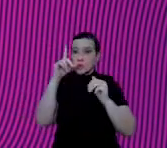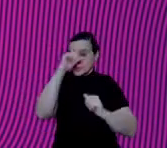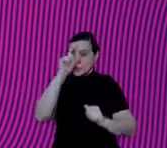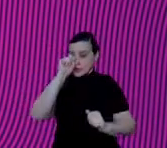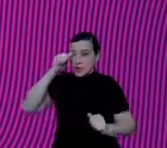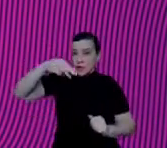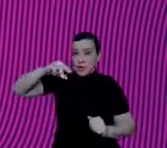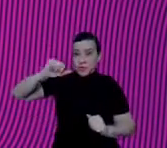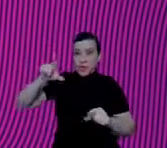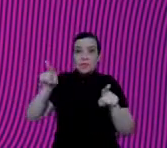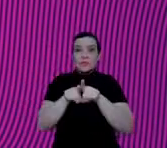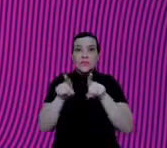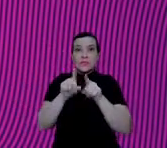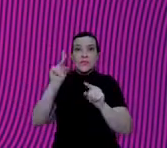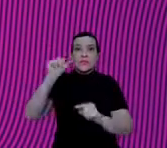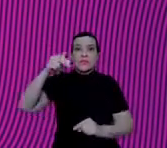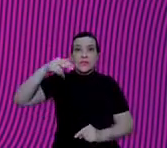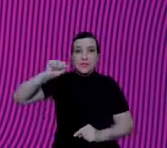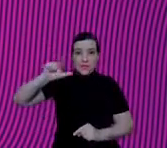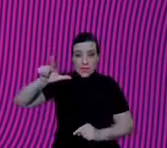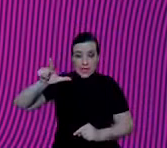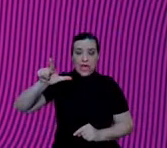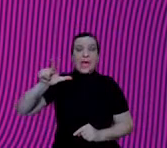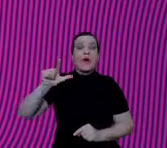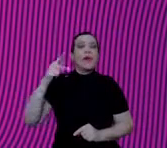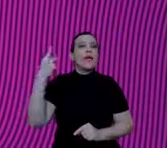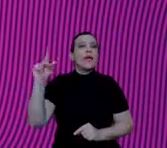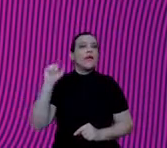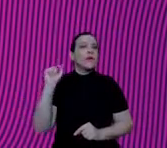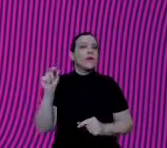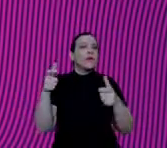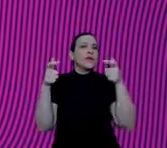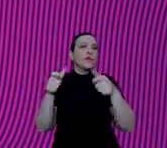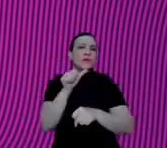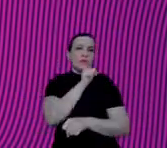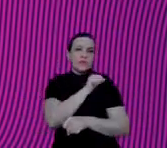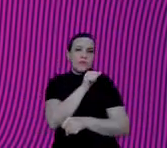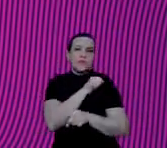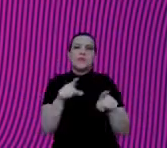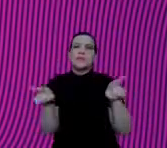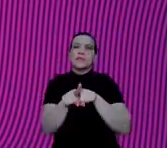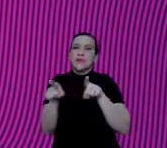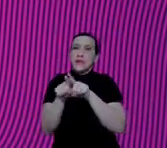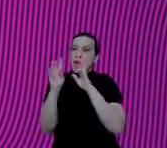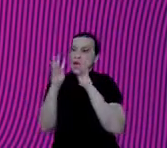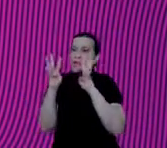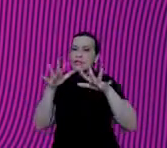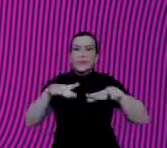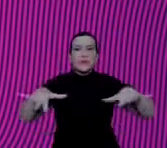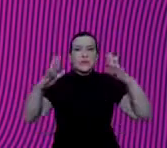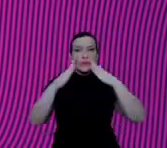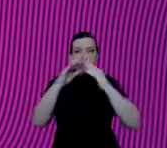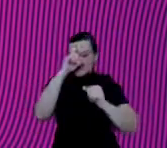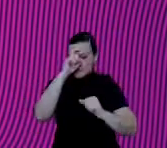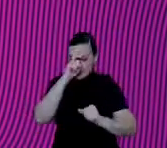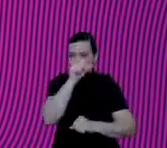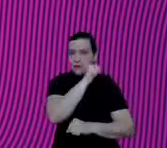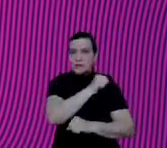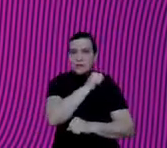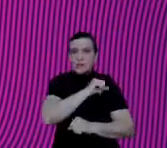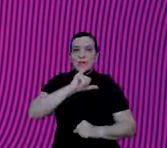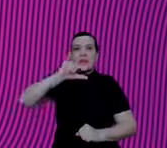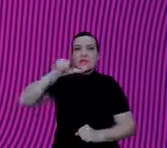de Janeiro, que conduz o nosso SOI nos hospitais do Rio de Janeiro, e o Dr. João José de Carvalho,